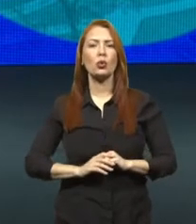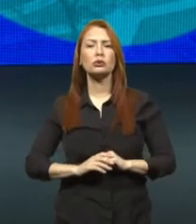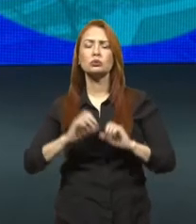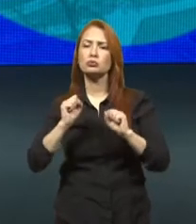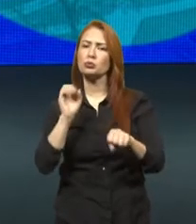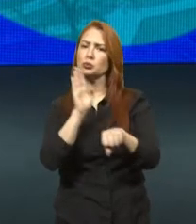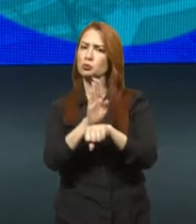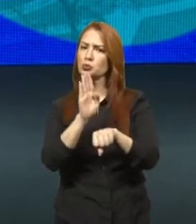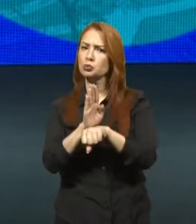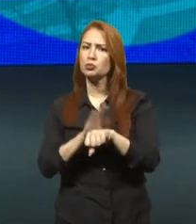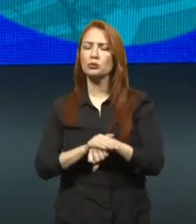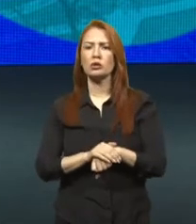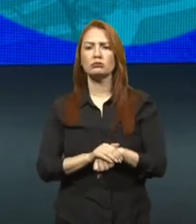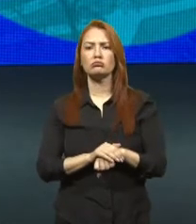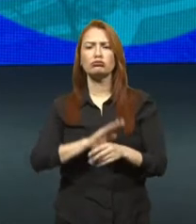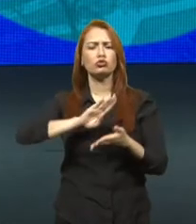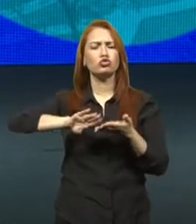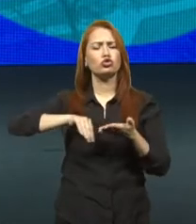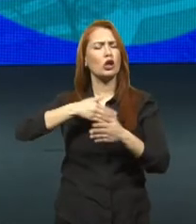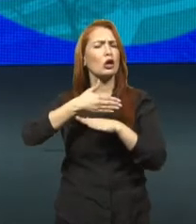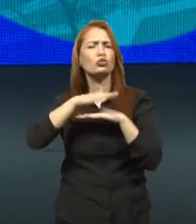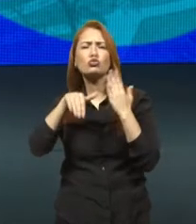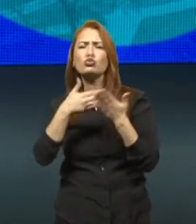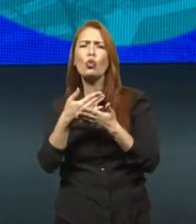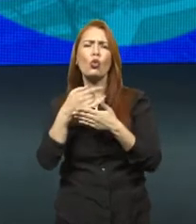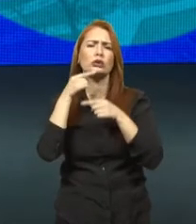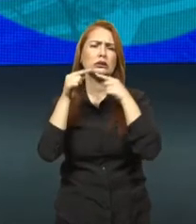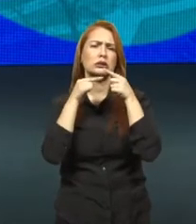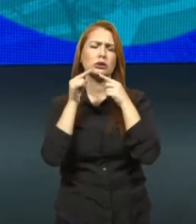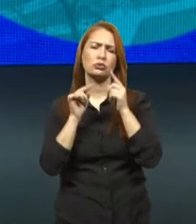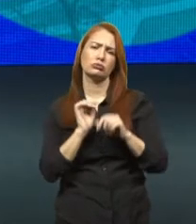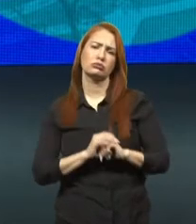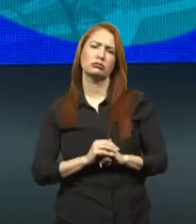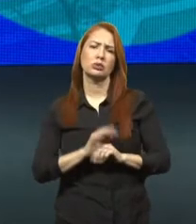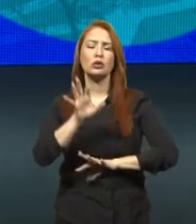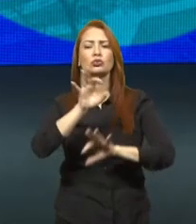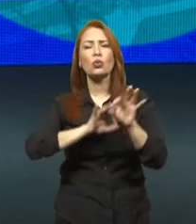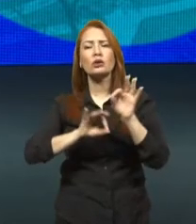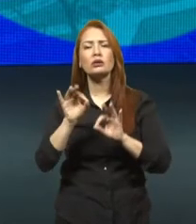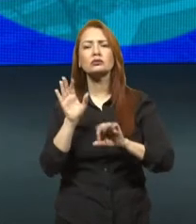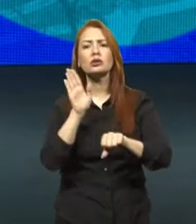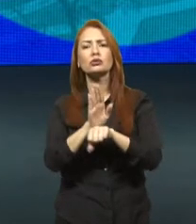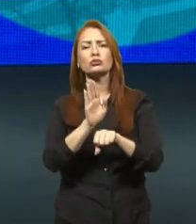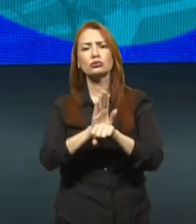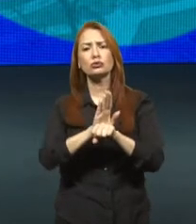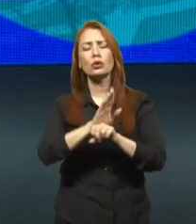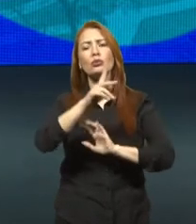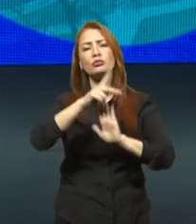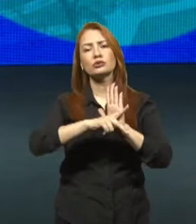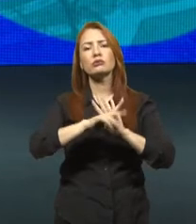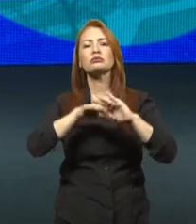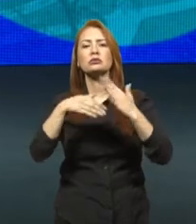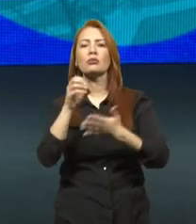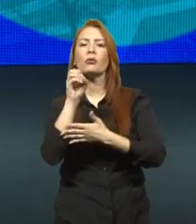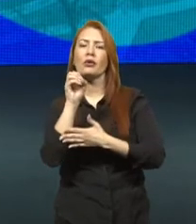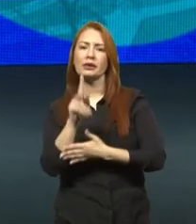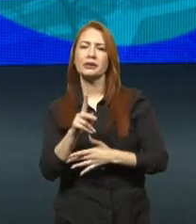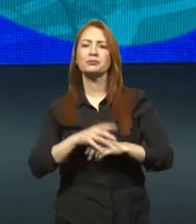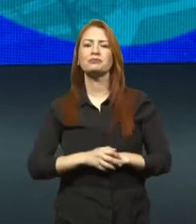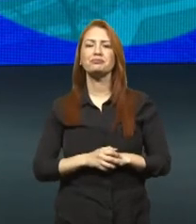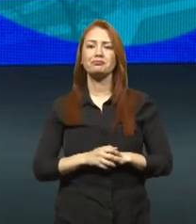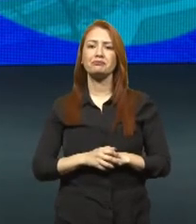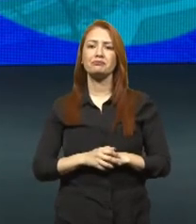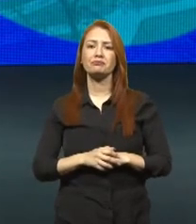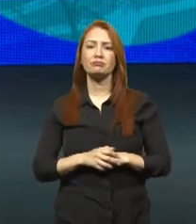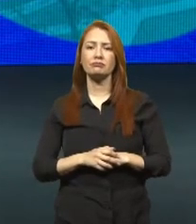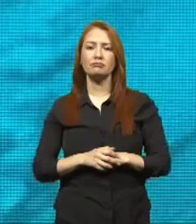as dúvidas e ajudar no encaminhamento do projeto, né? Legal. Aí o projeto foi aprovado, passou no conselho, o conselho